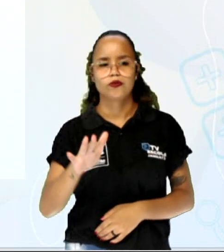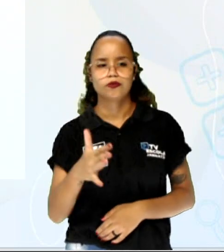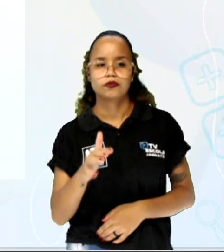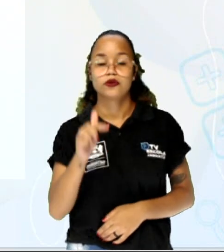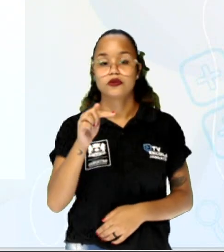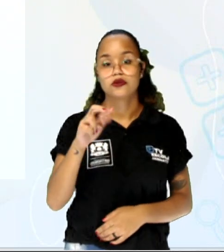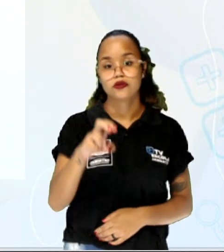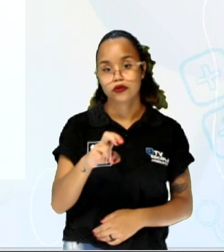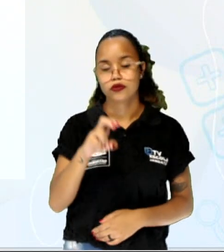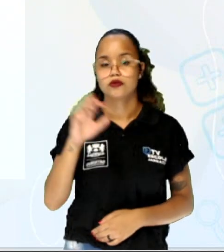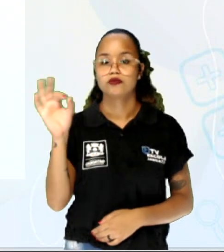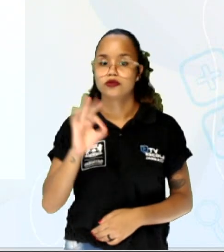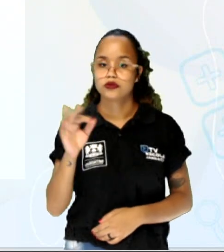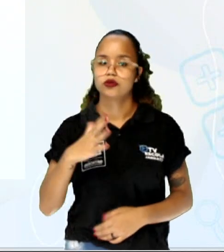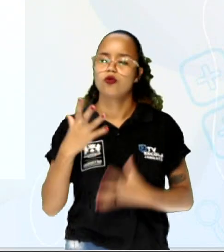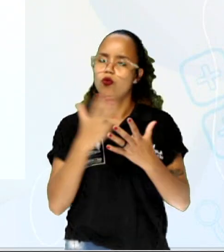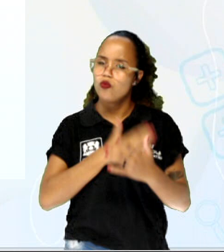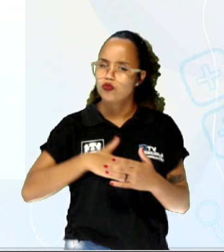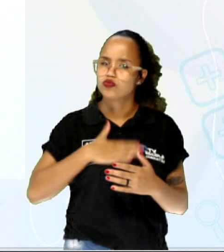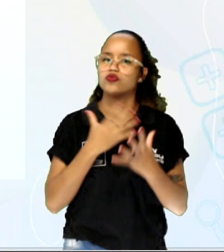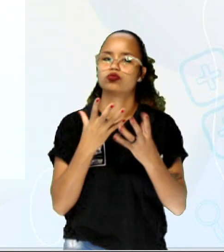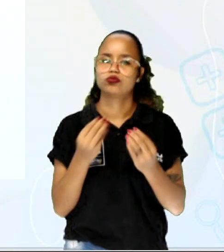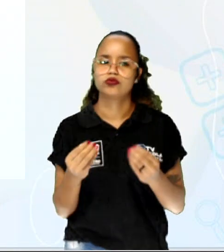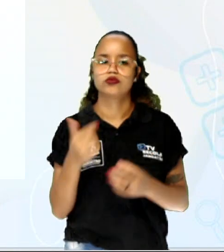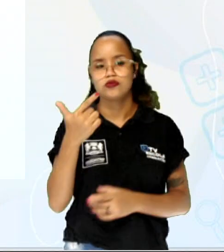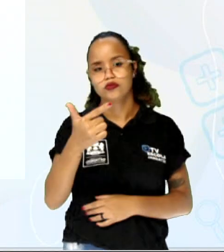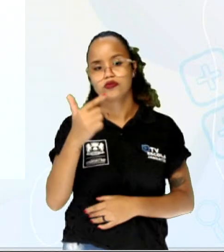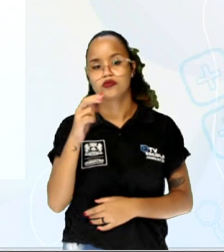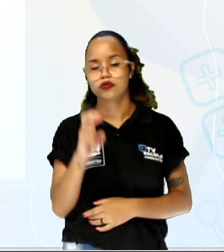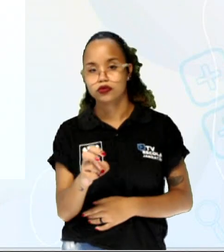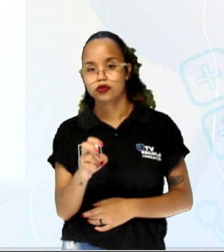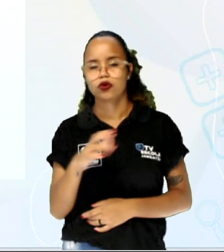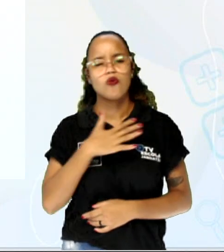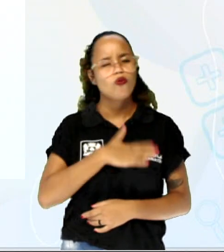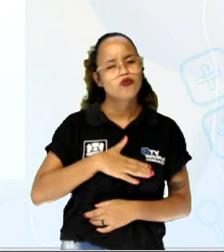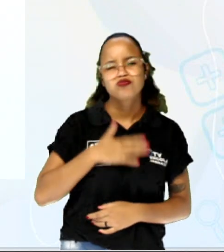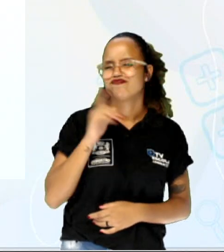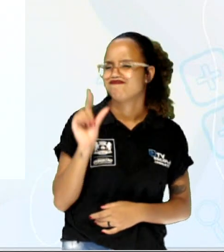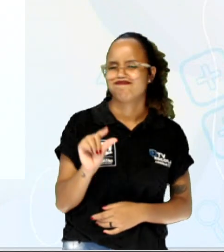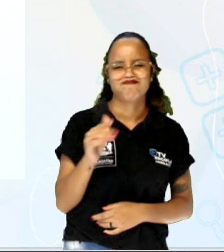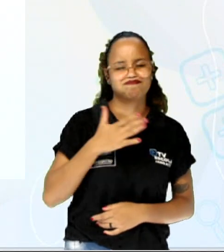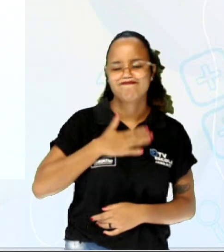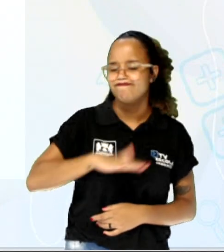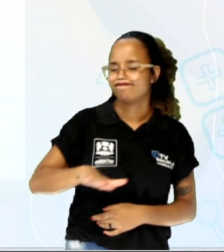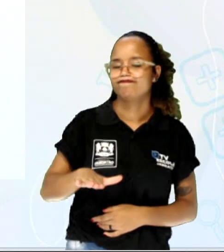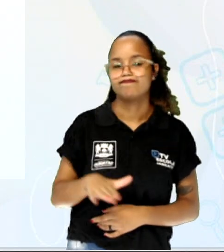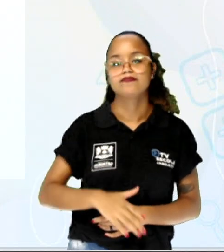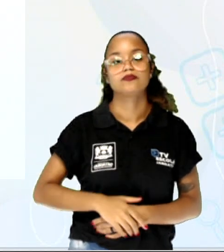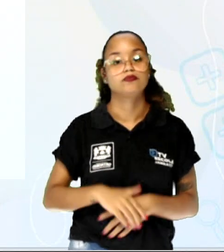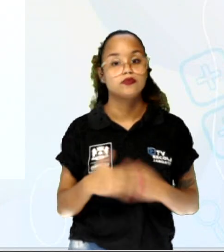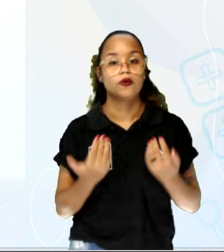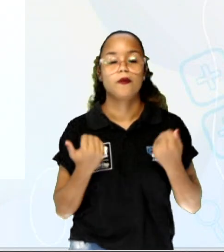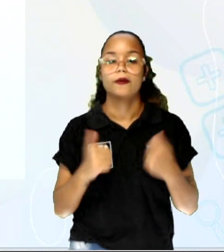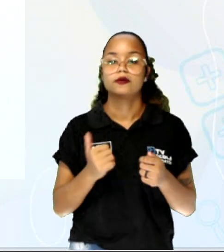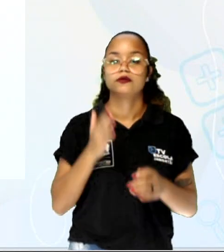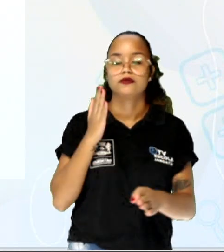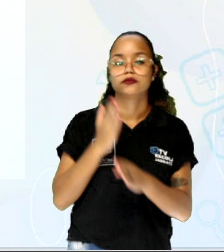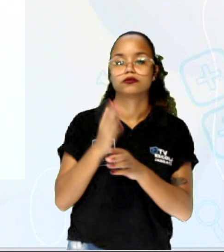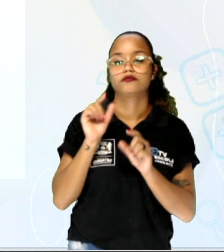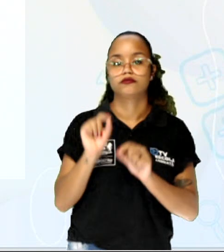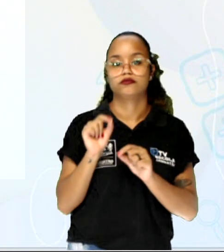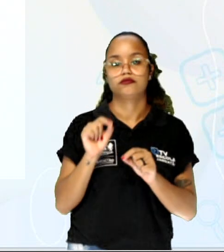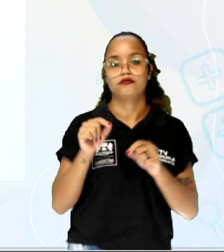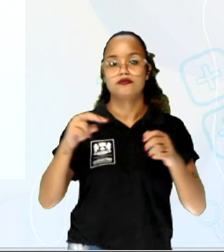75% disseram que era satisfeito e 25% insatisfeitos. E aí é interessante notar que no gráfico de